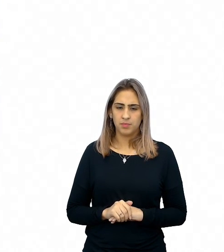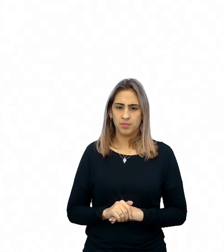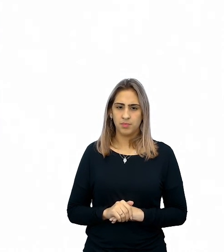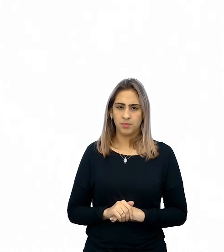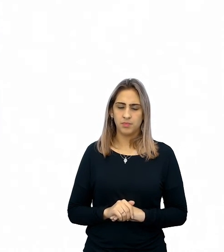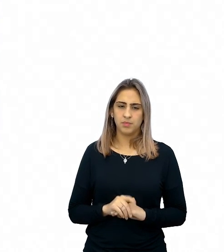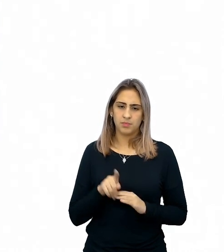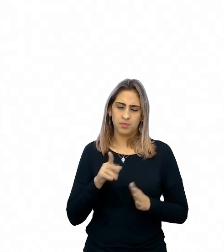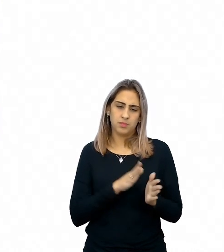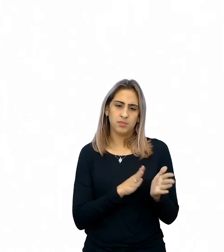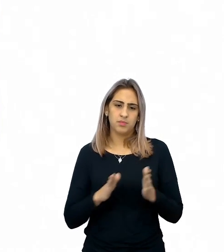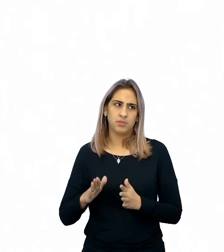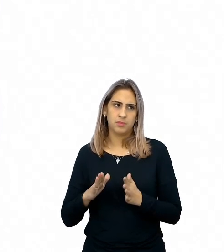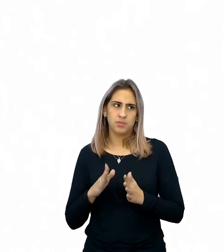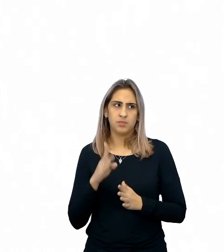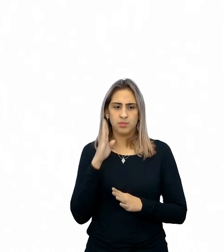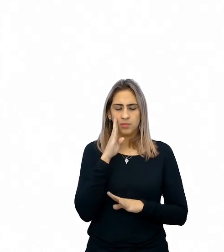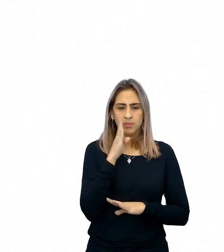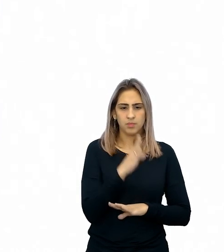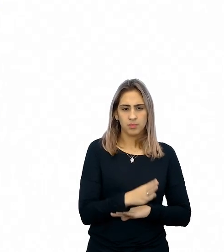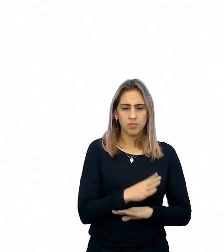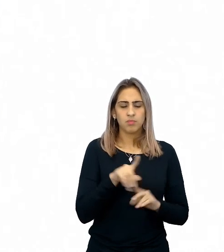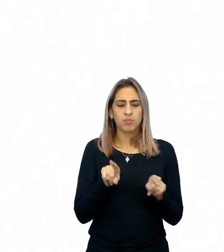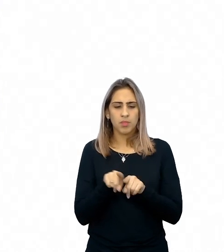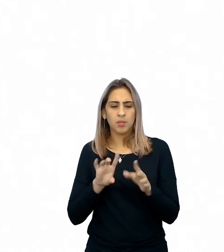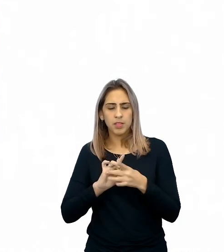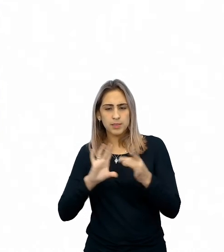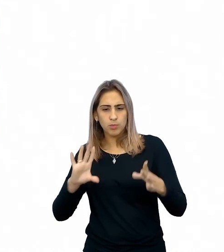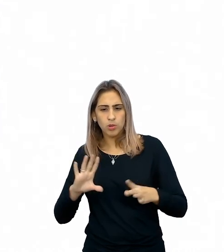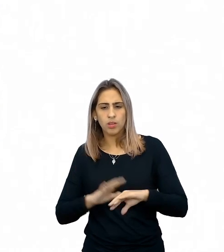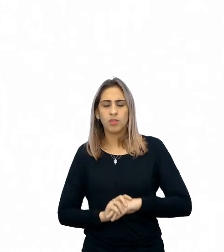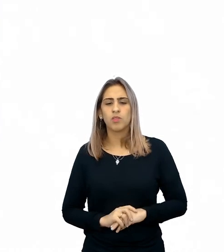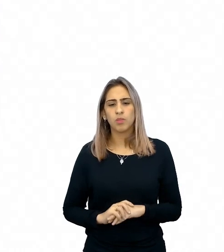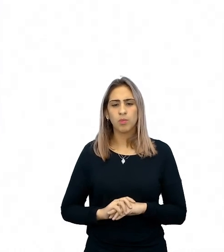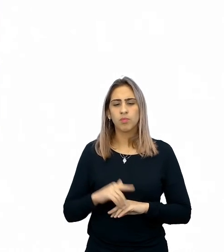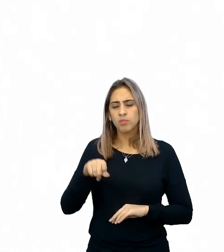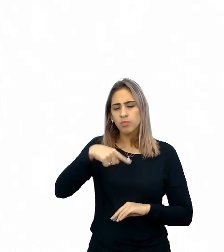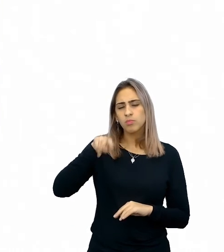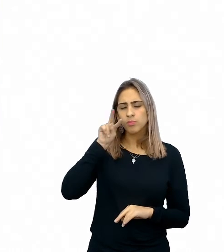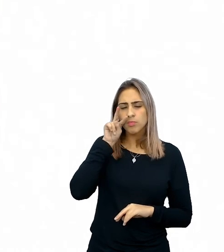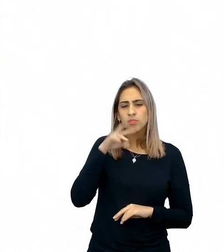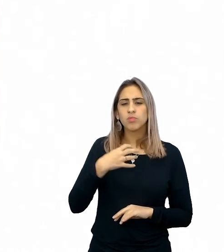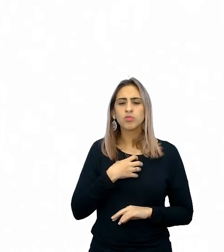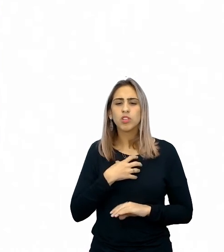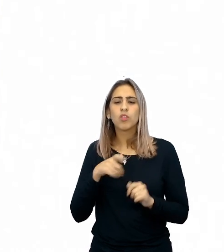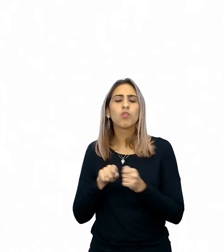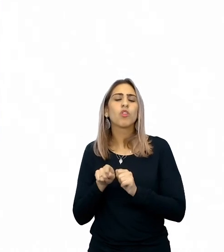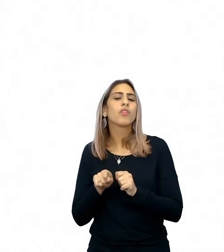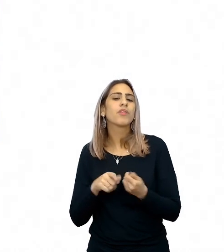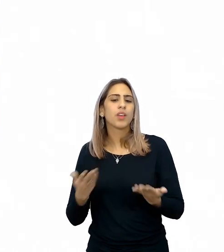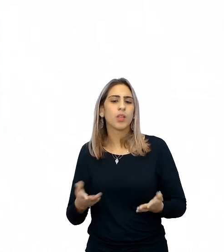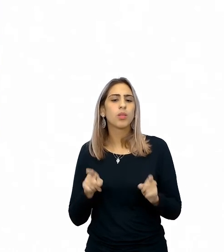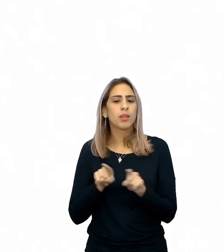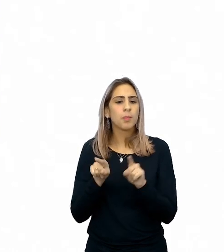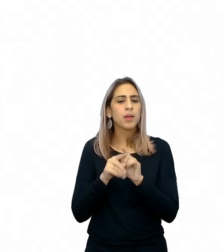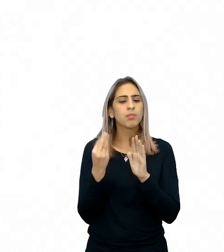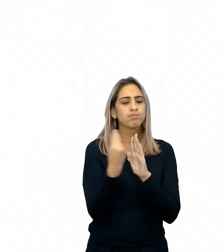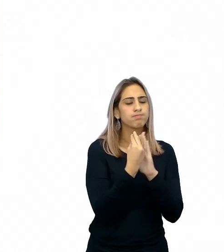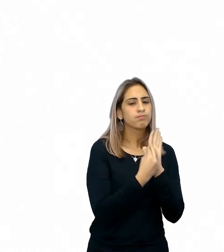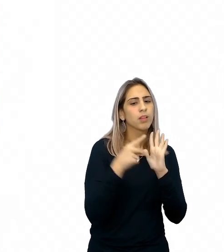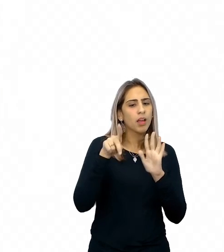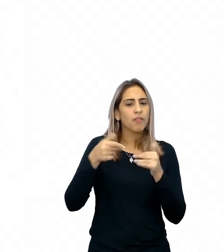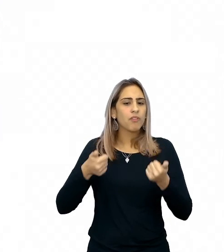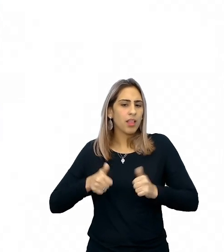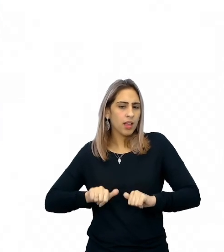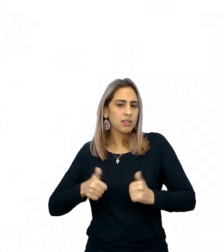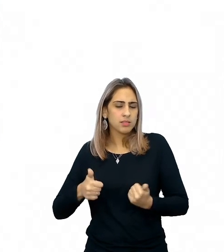em processo que está disponível no sistema intranet, para que você observe o tipo de item que foi elaborado e aplicado nessa